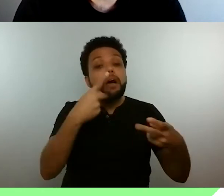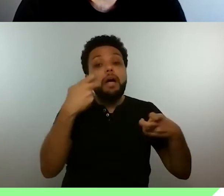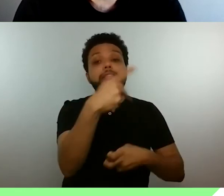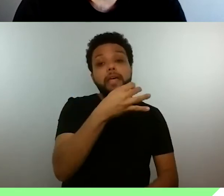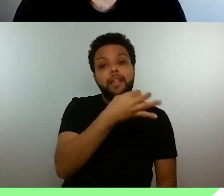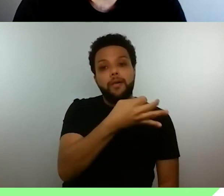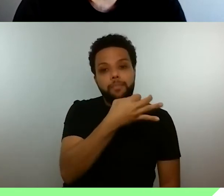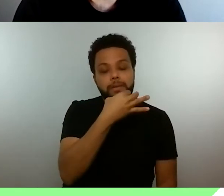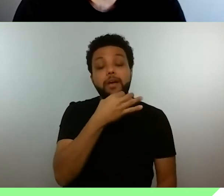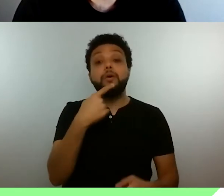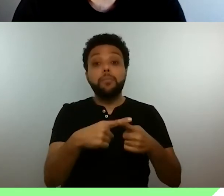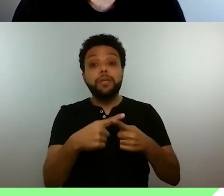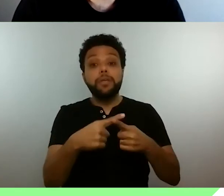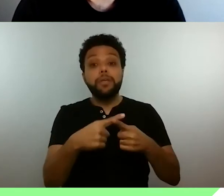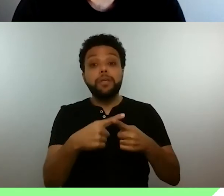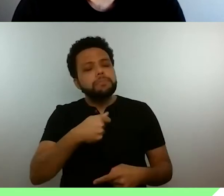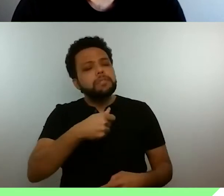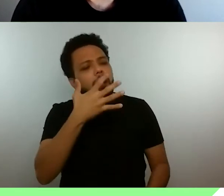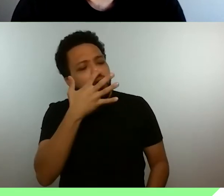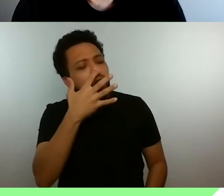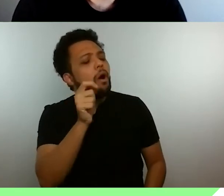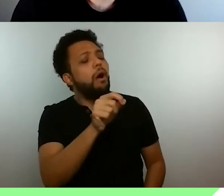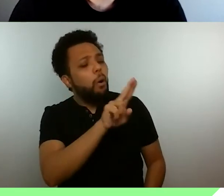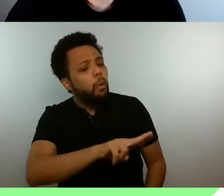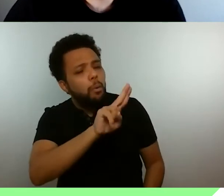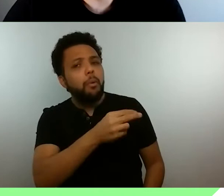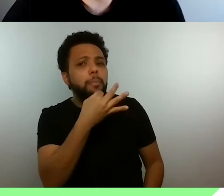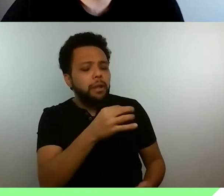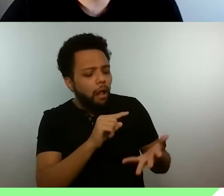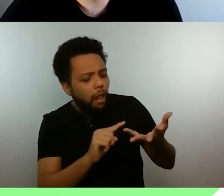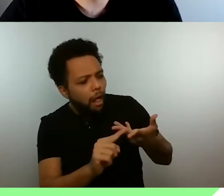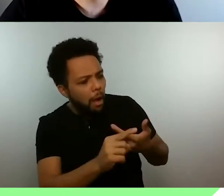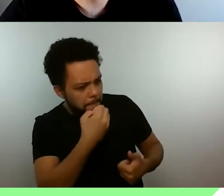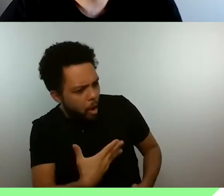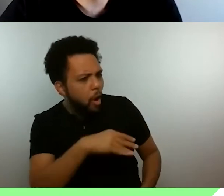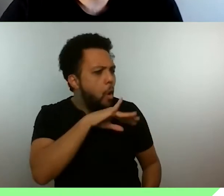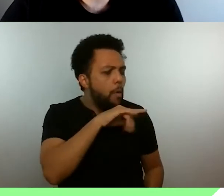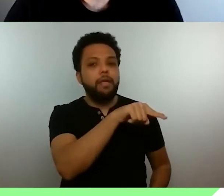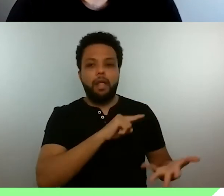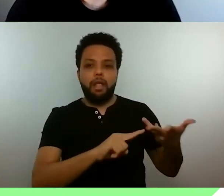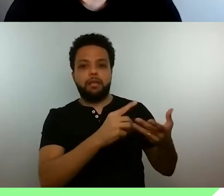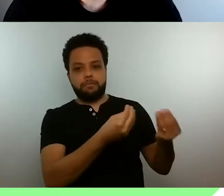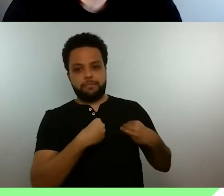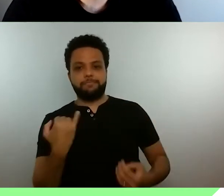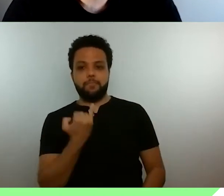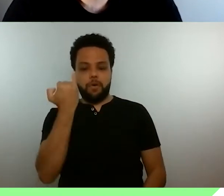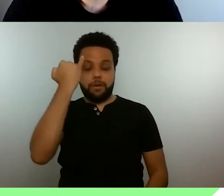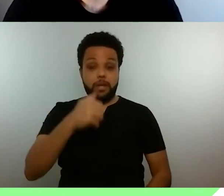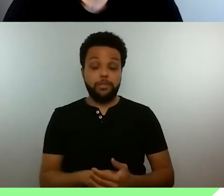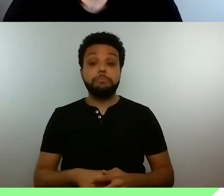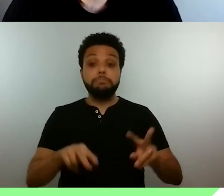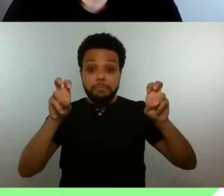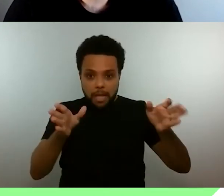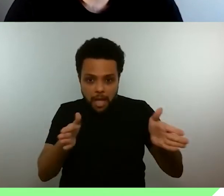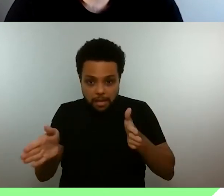essa inovação através da acessibilidade, né? Quando a gente fala acessibilidade, é muito do que esse evento